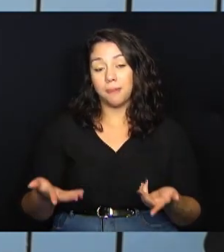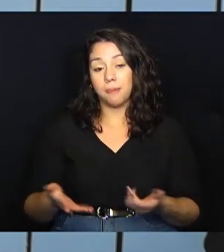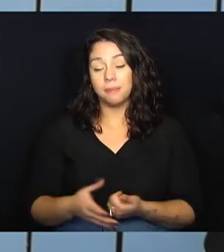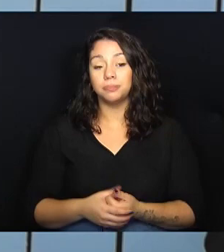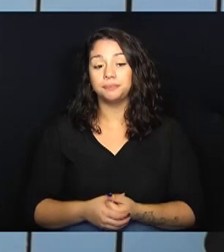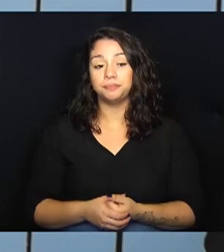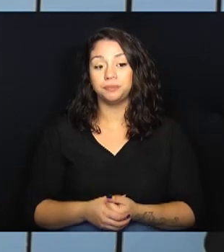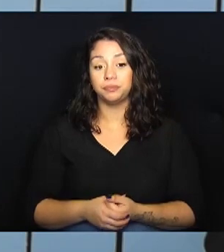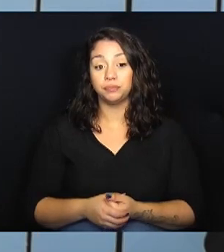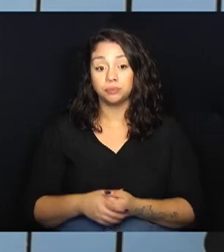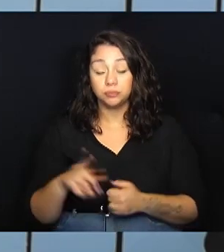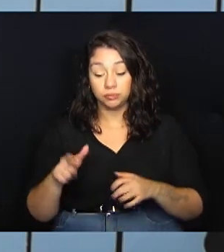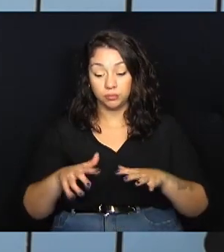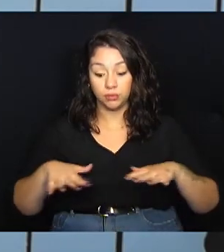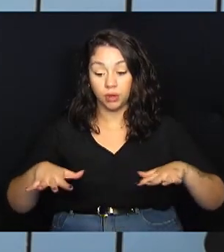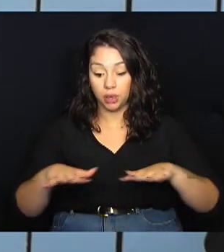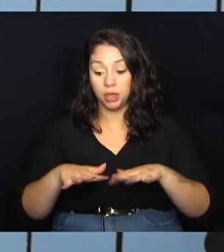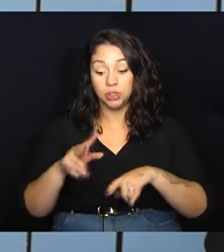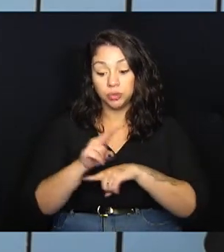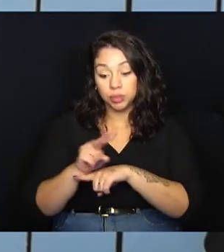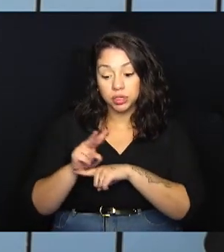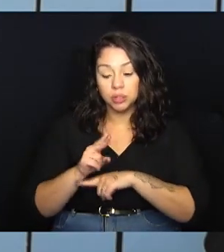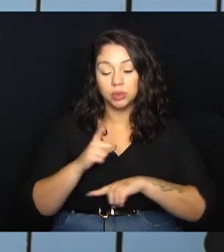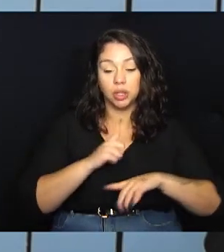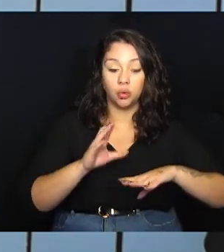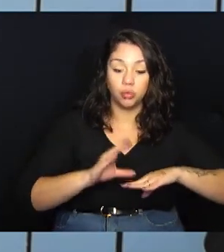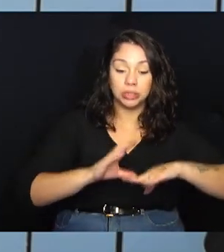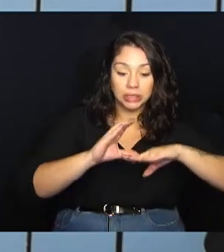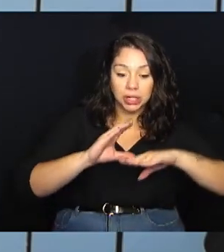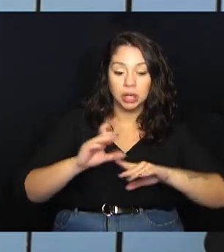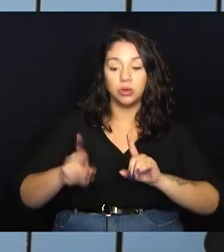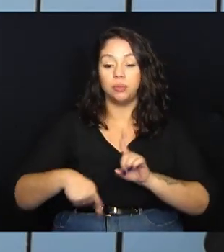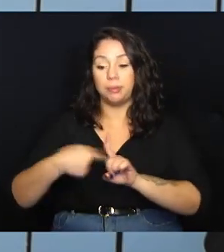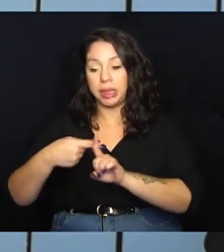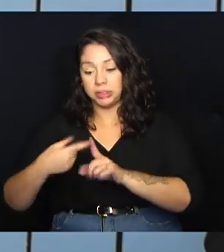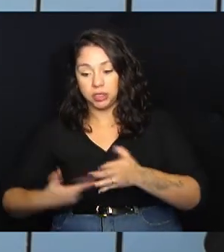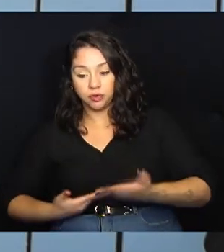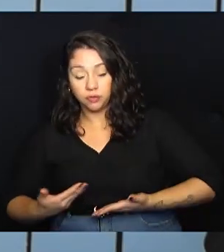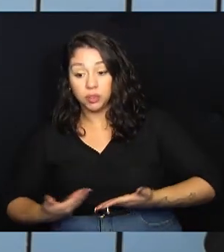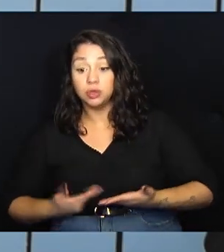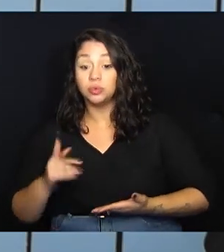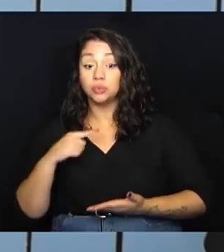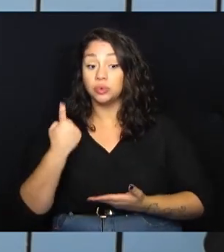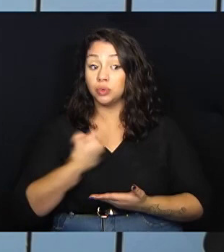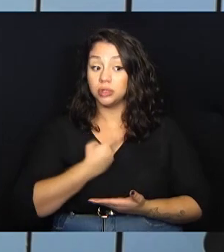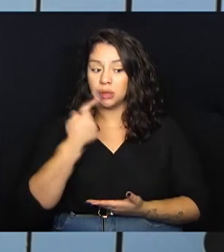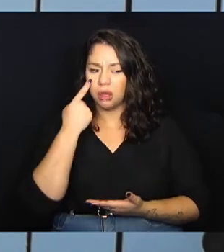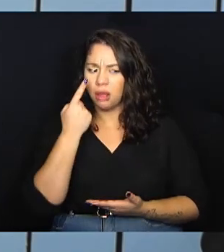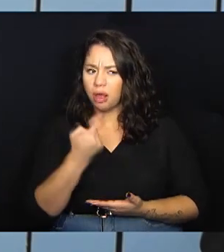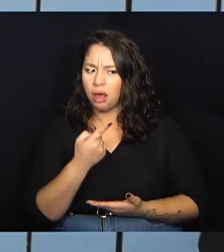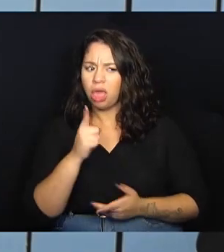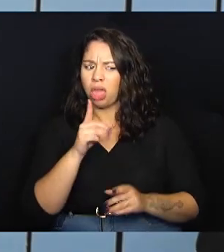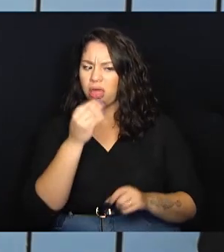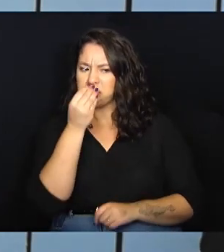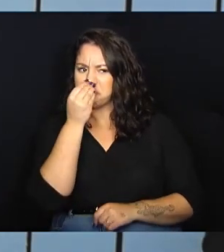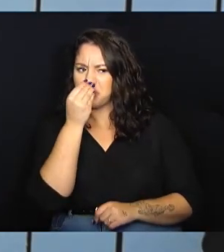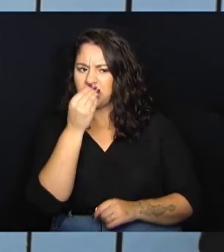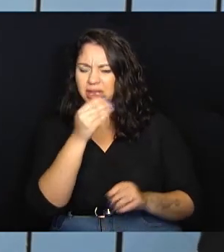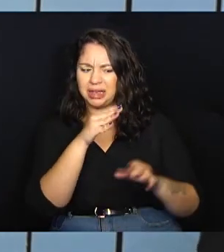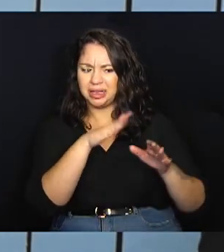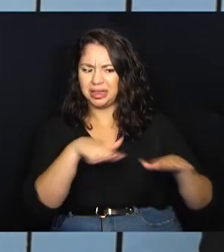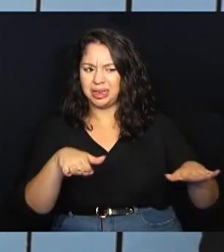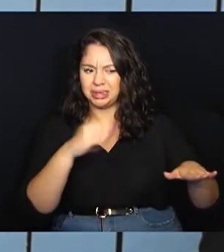a rede de proteção, né, o conselho, o serviço, aquilo que para nós a gente vê como uma negligência, maus tratos,